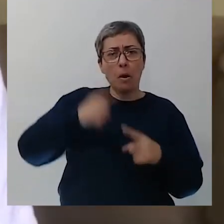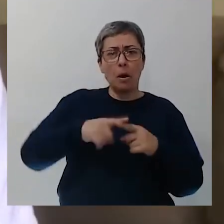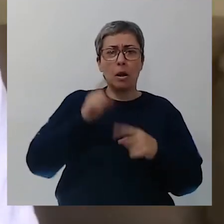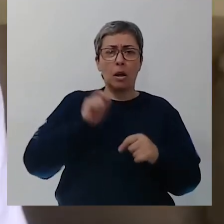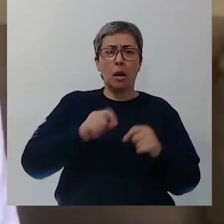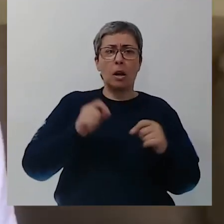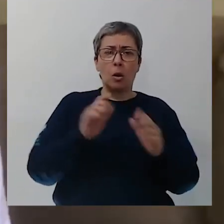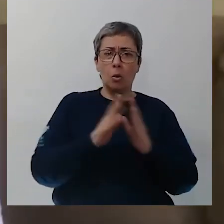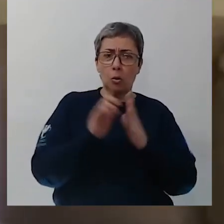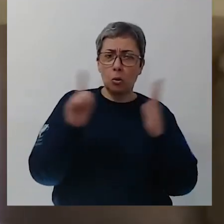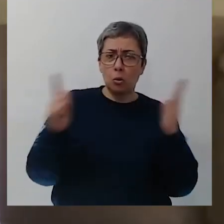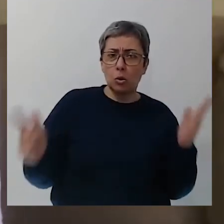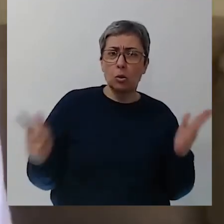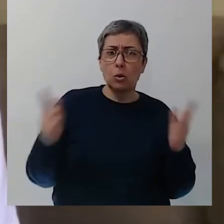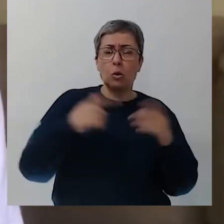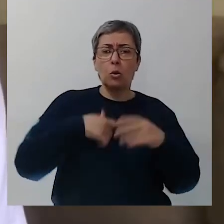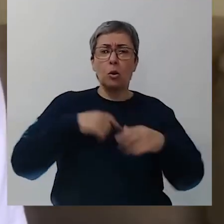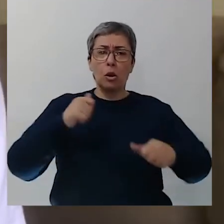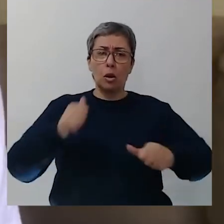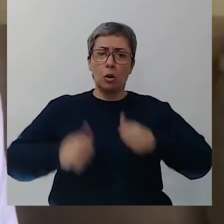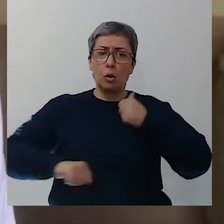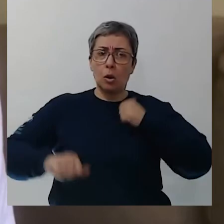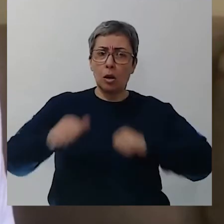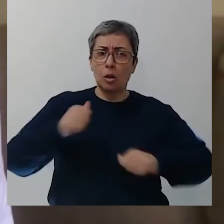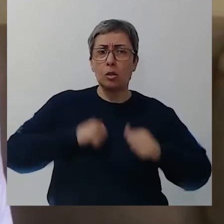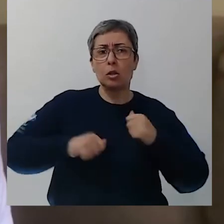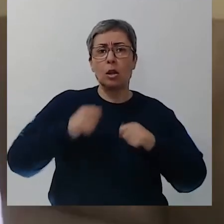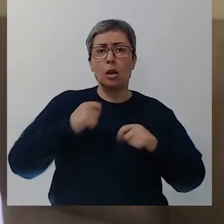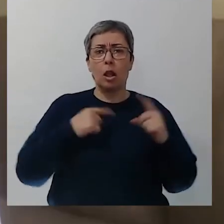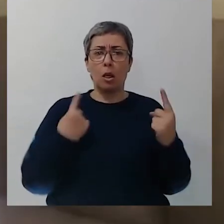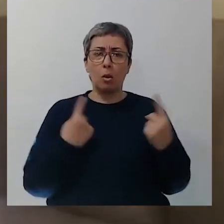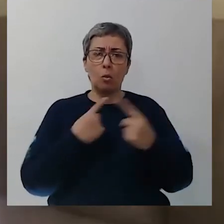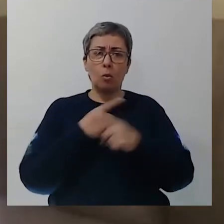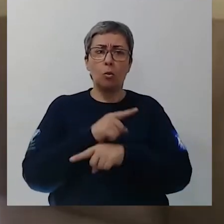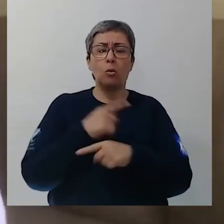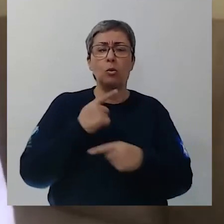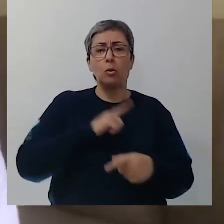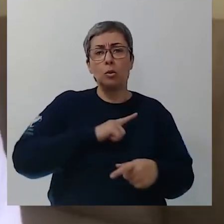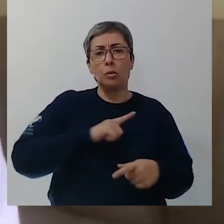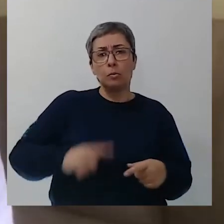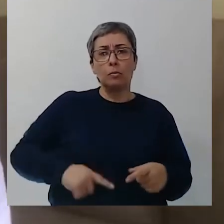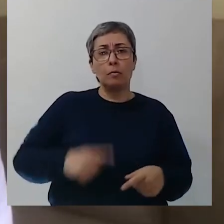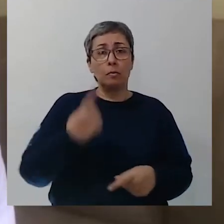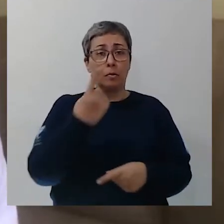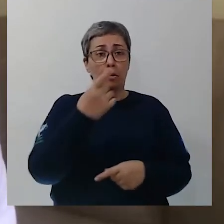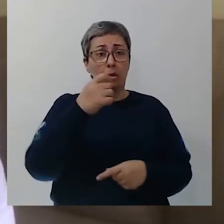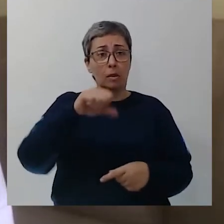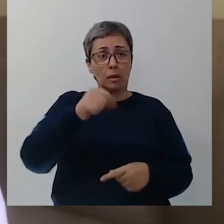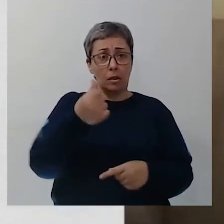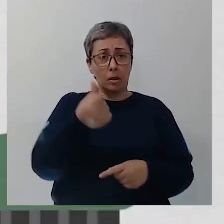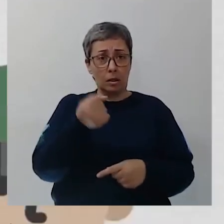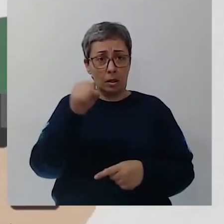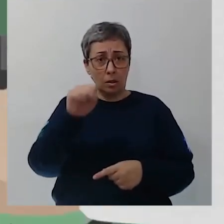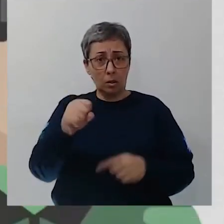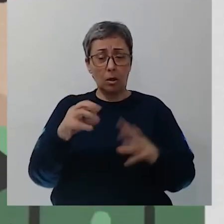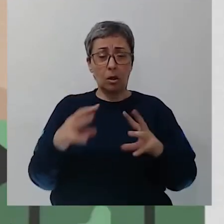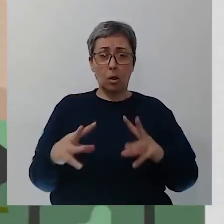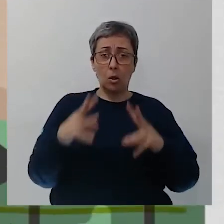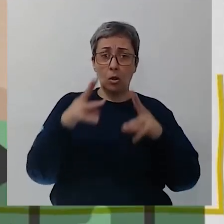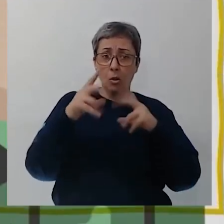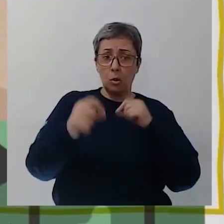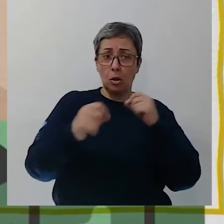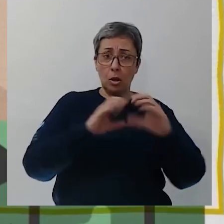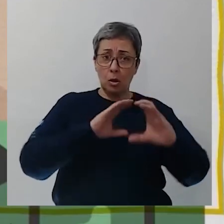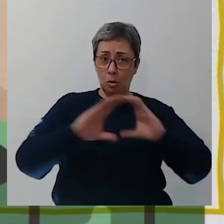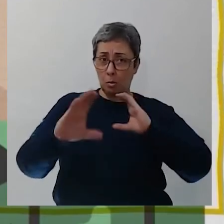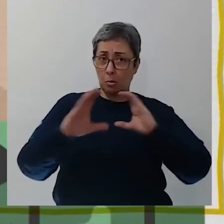à imprensa, aos artistas, aos opositores do governo. Veja só, em 1968, no Brasil, toda